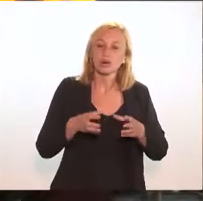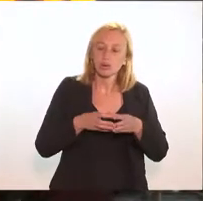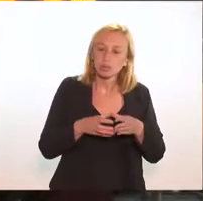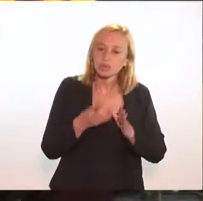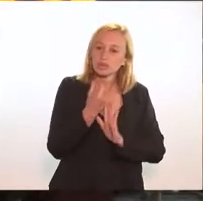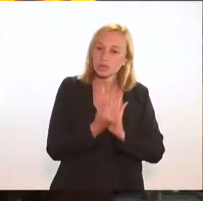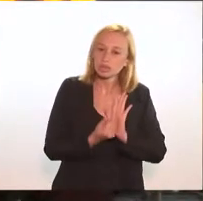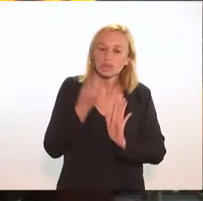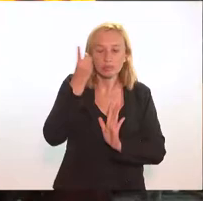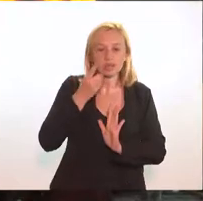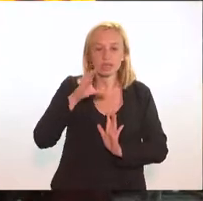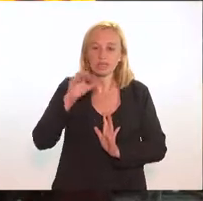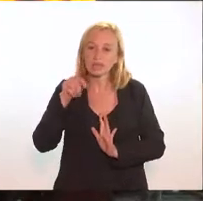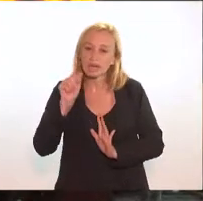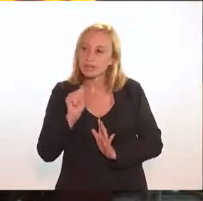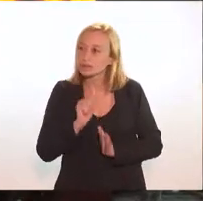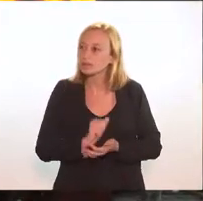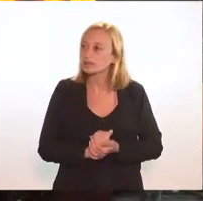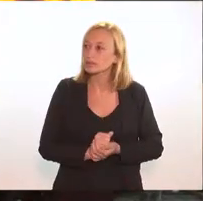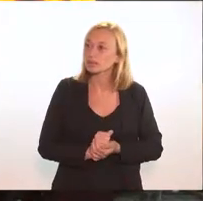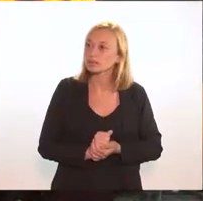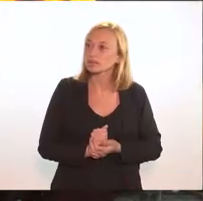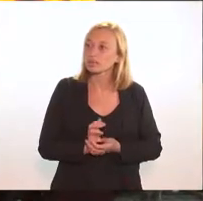Orçamento, deputado Márcio Canella.